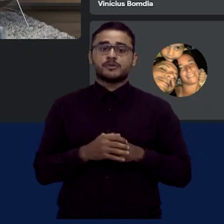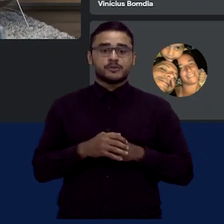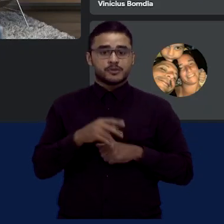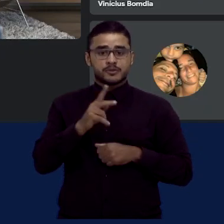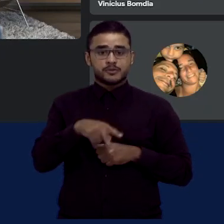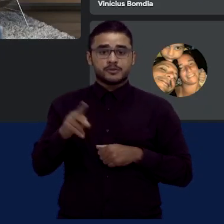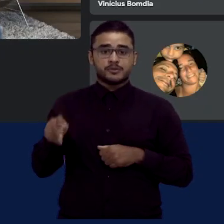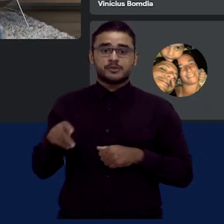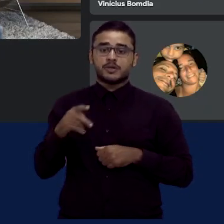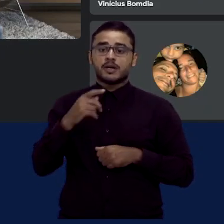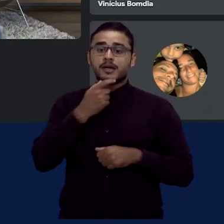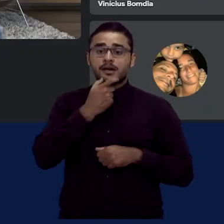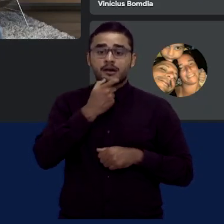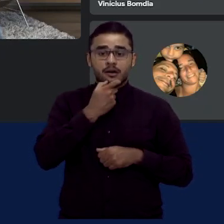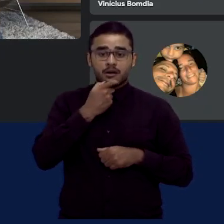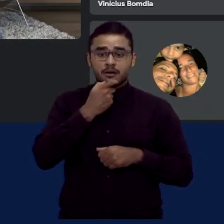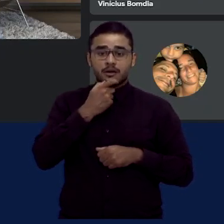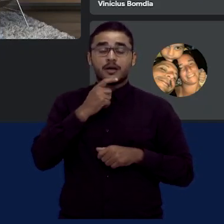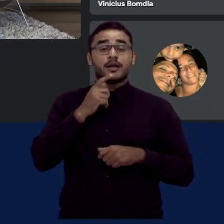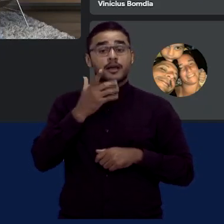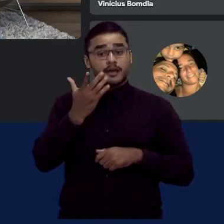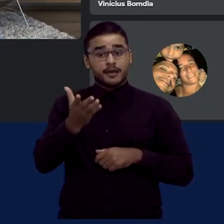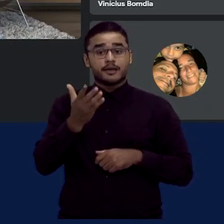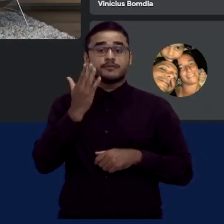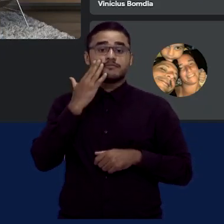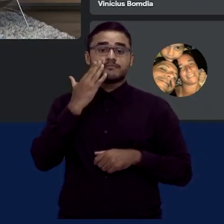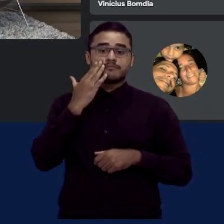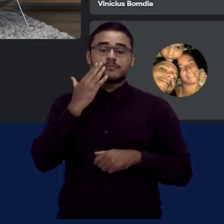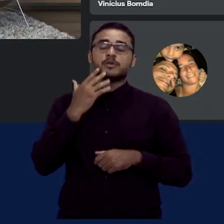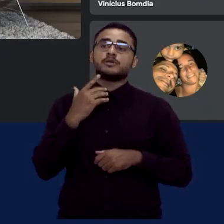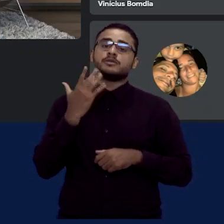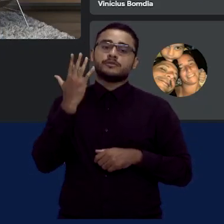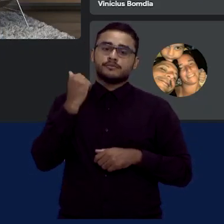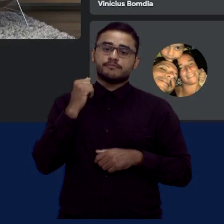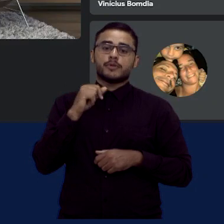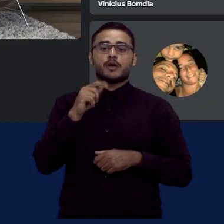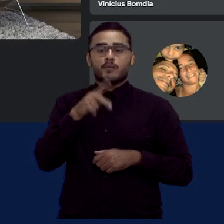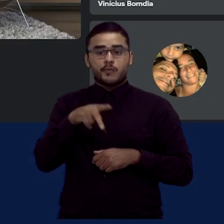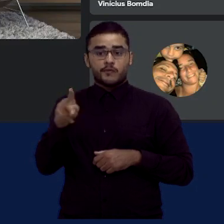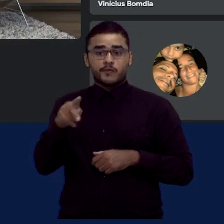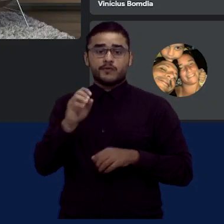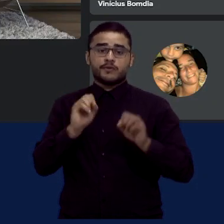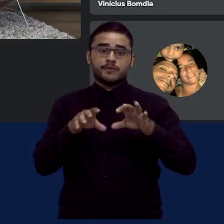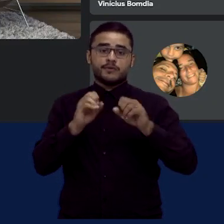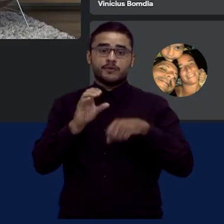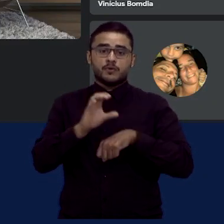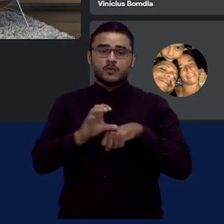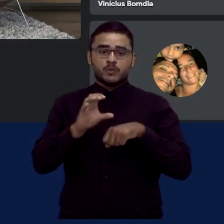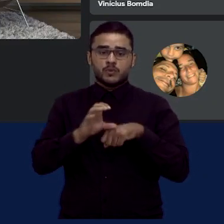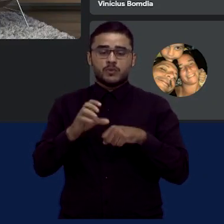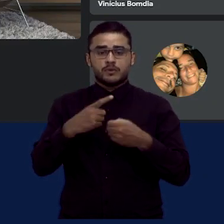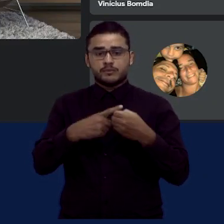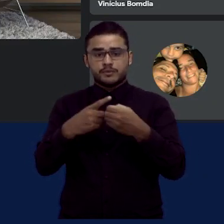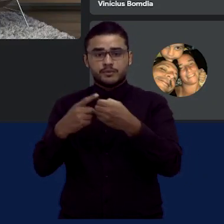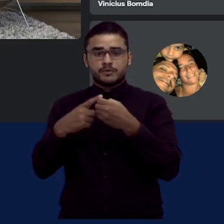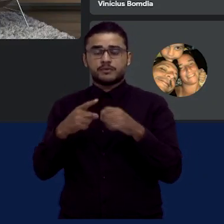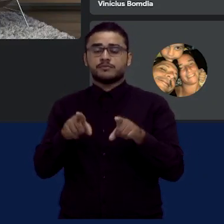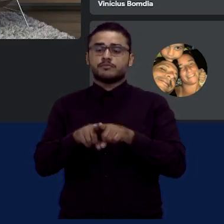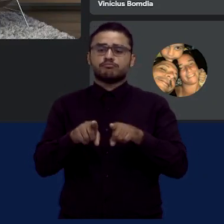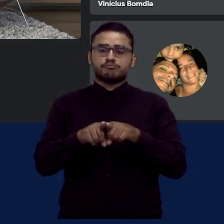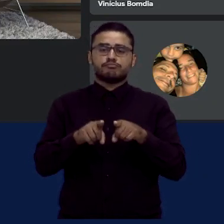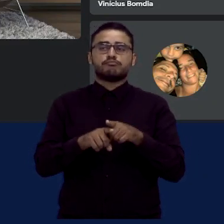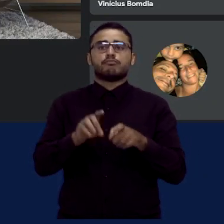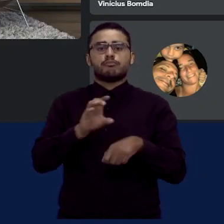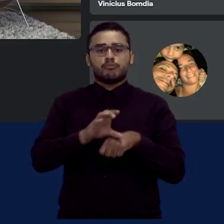formado em letras em inglês, então trabalhei tanto em cursos no interior quanto em cursos da capital,